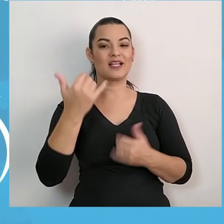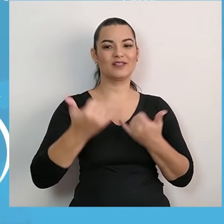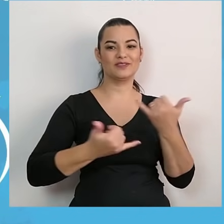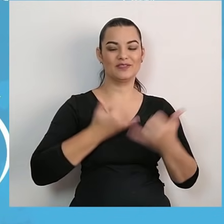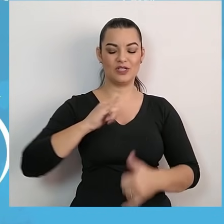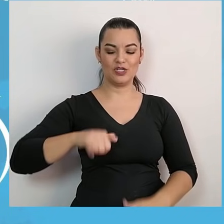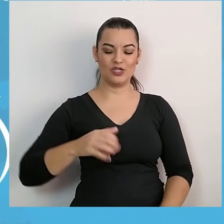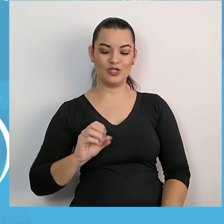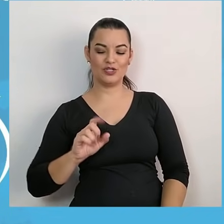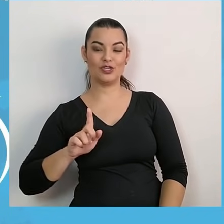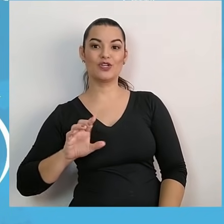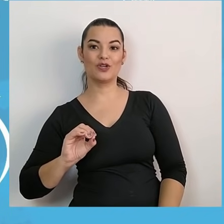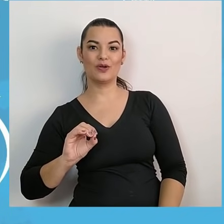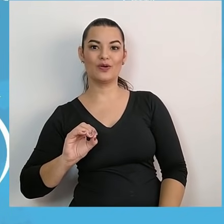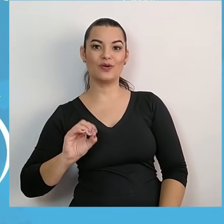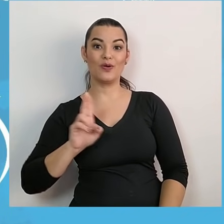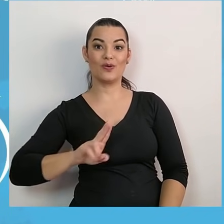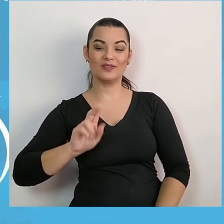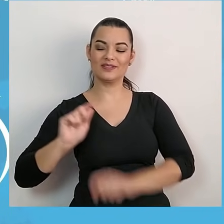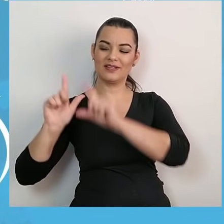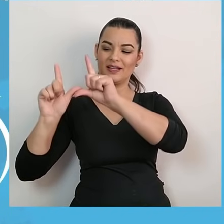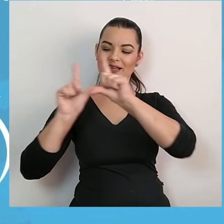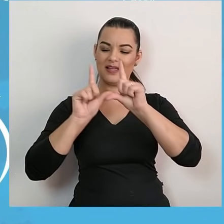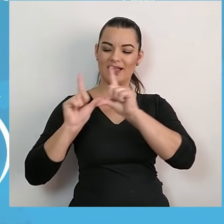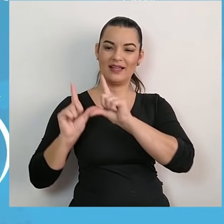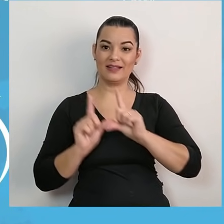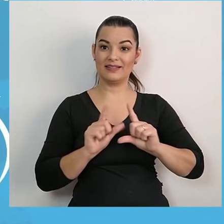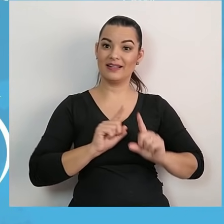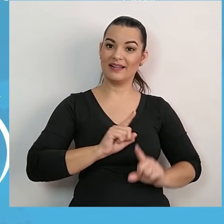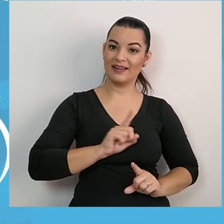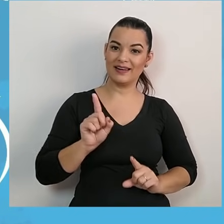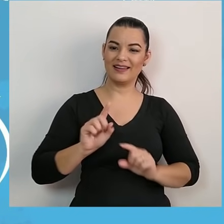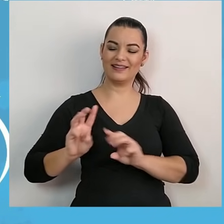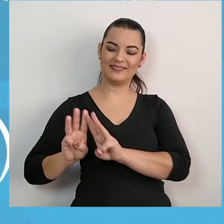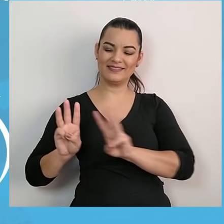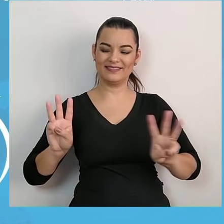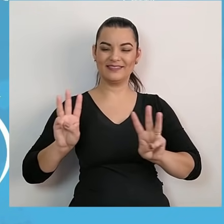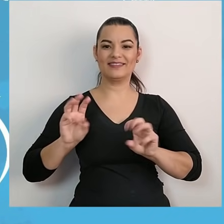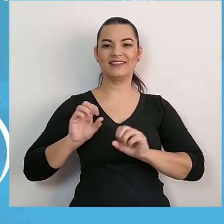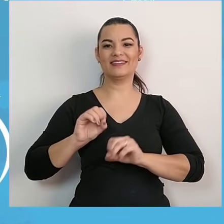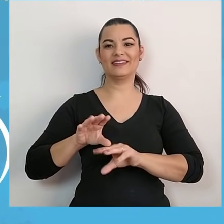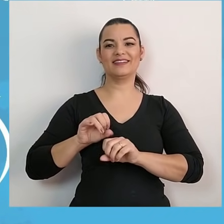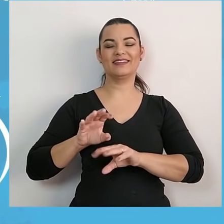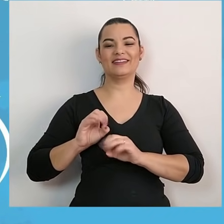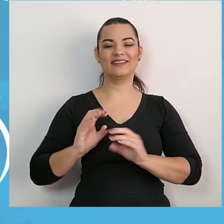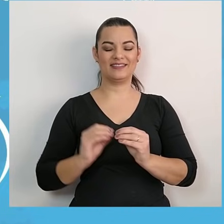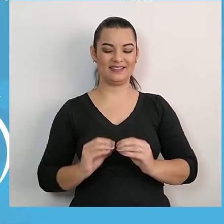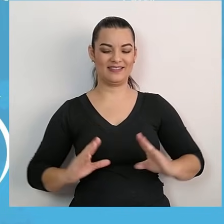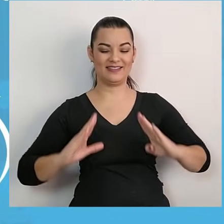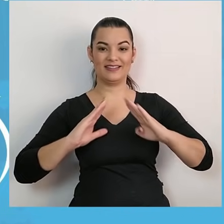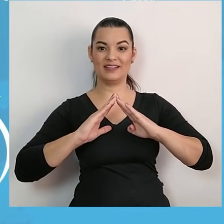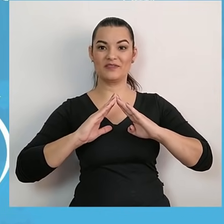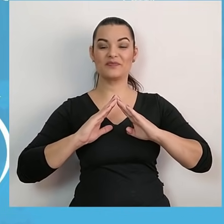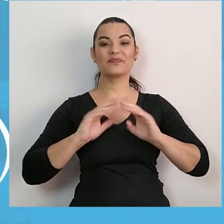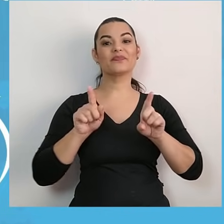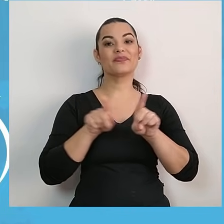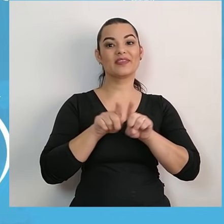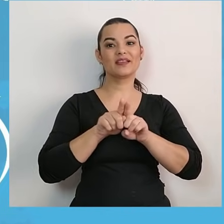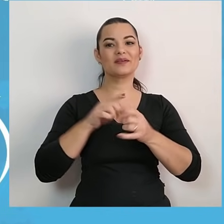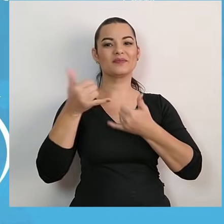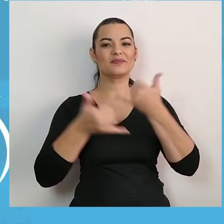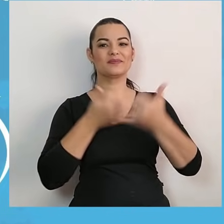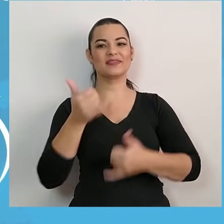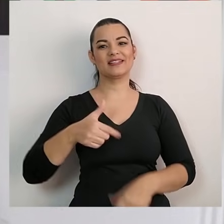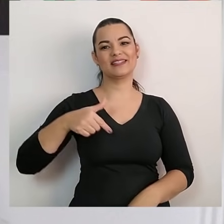de jogo com as cartas disponibilizadas no portal da educação, no Saberes em Casa, e o jogo